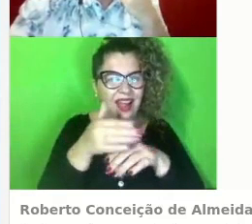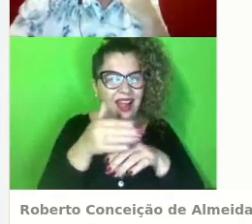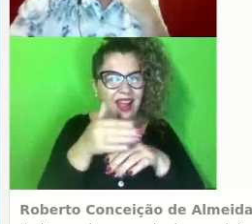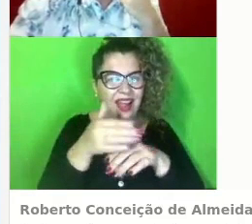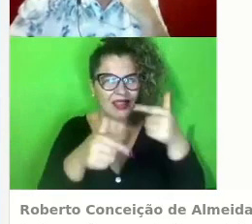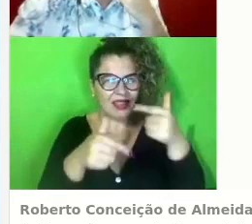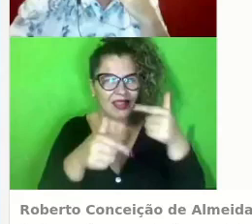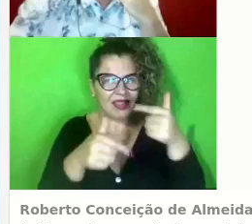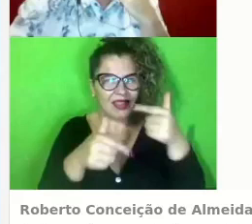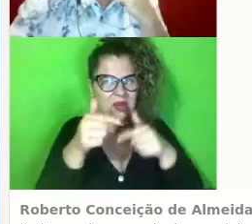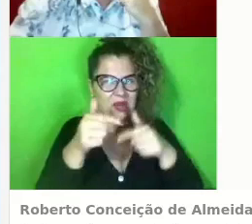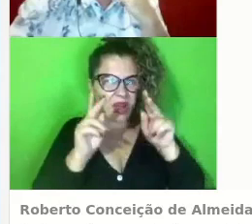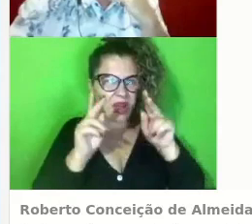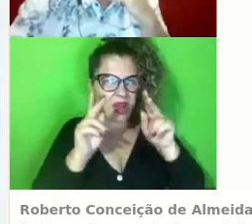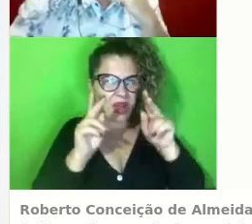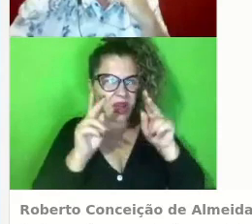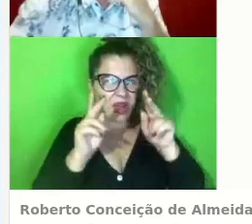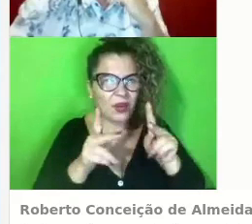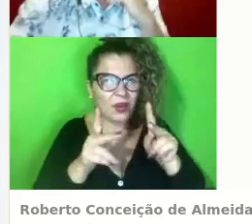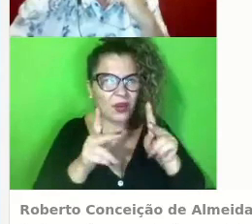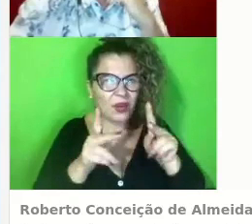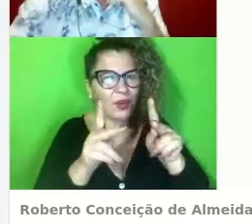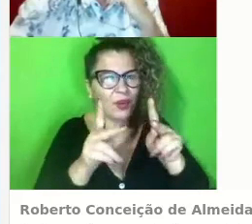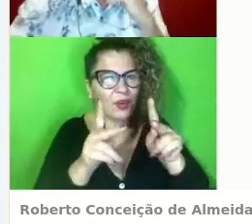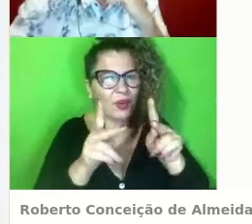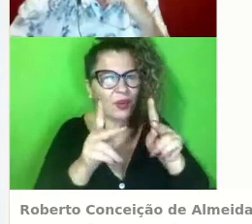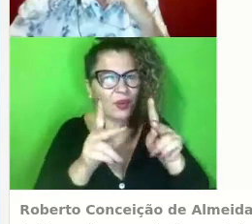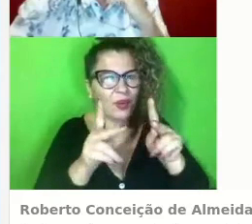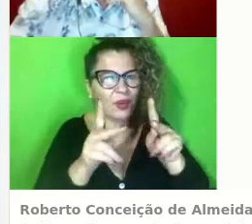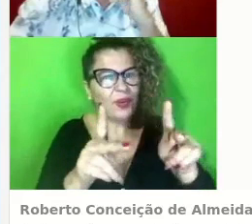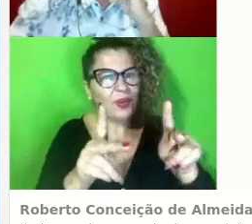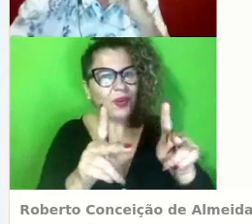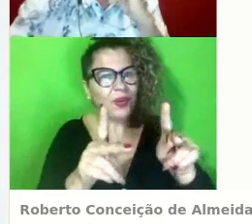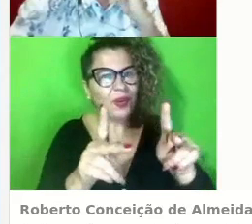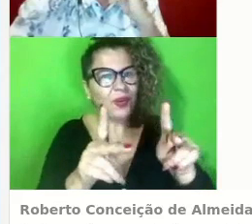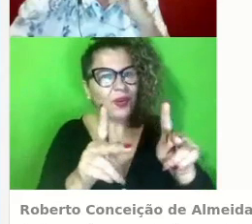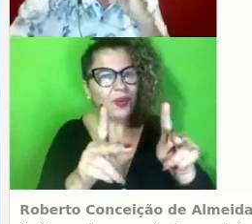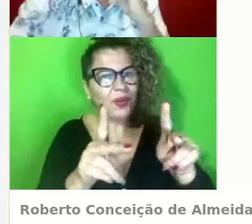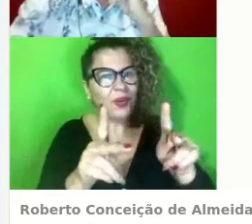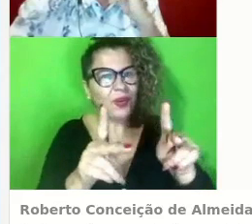A qualidade de vida.